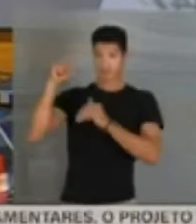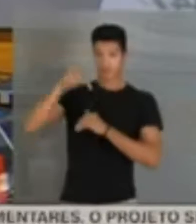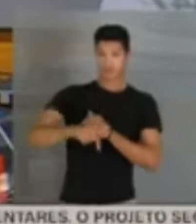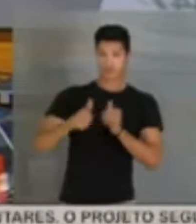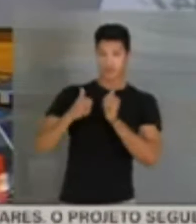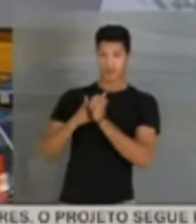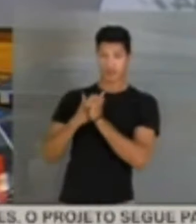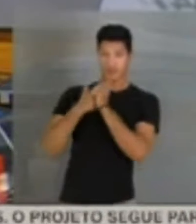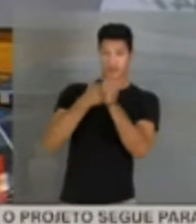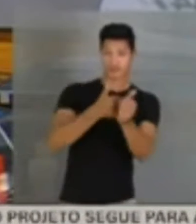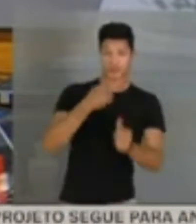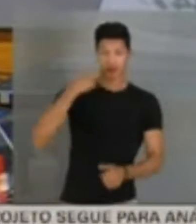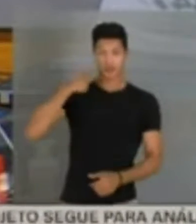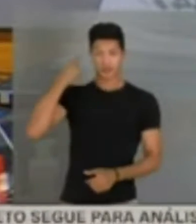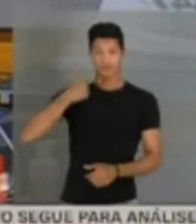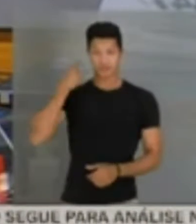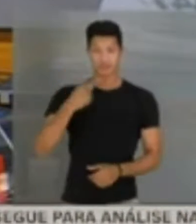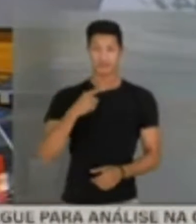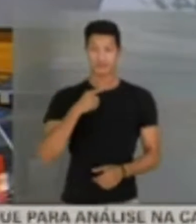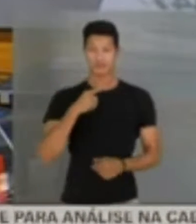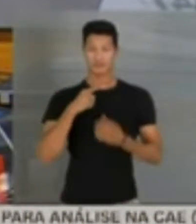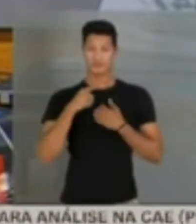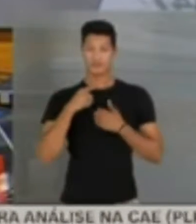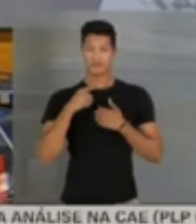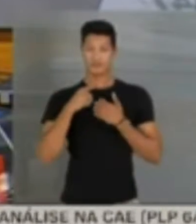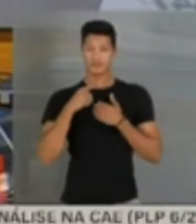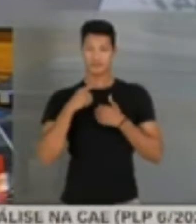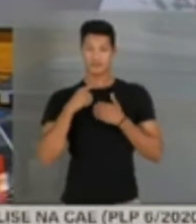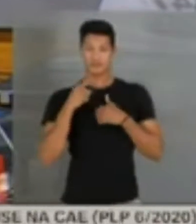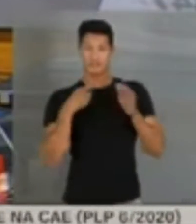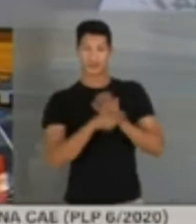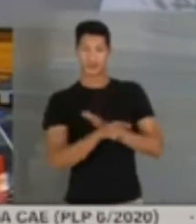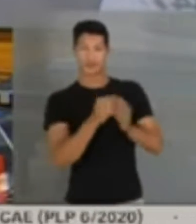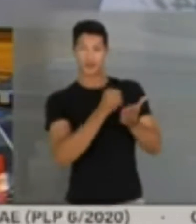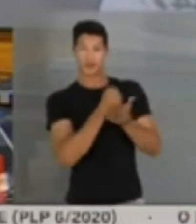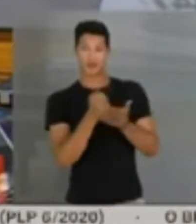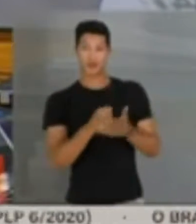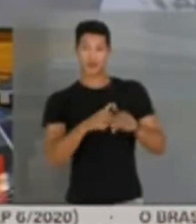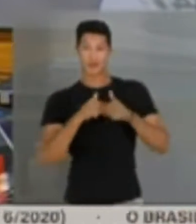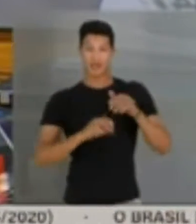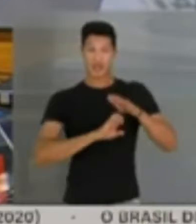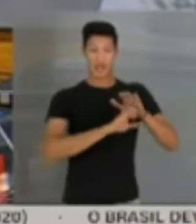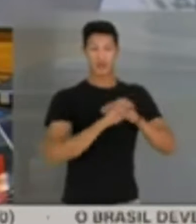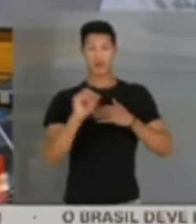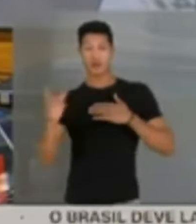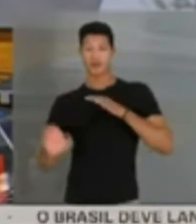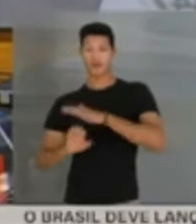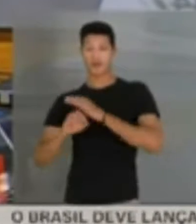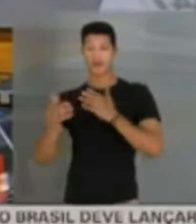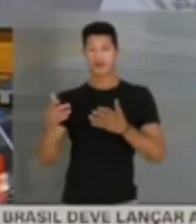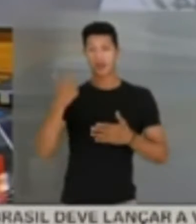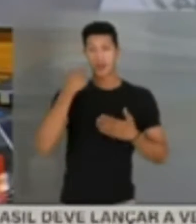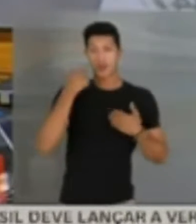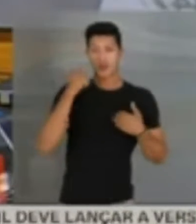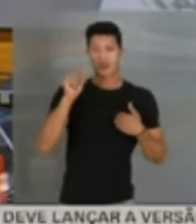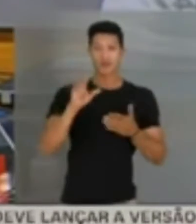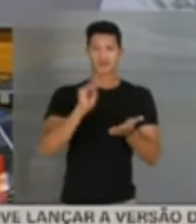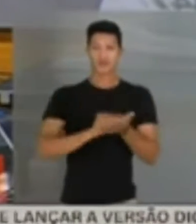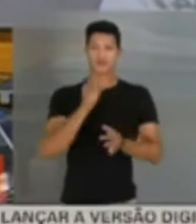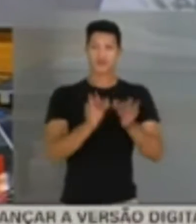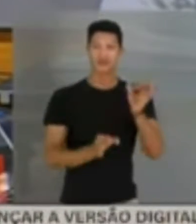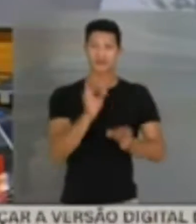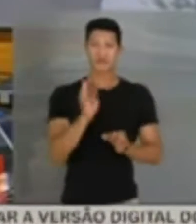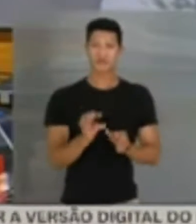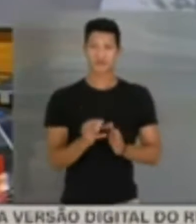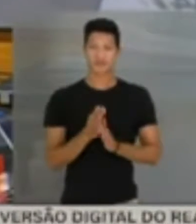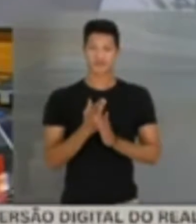aqui acompanhado dos seus advogados. Perguntaram para ele se foi contratado por ele ou pela empresa. Olha, que injustiça,